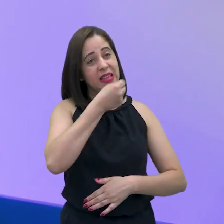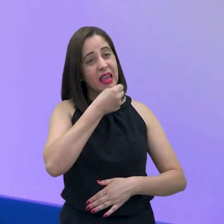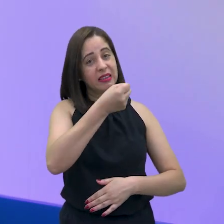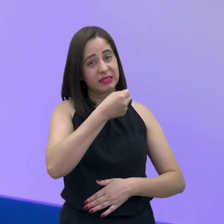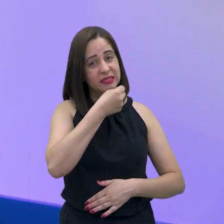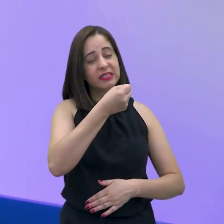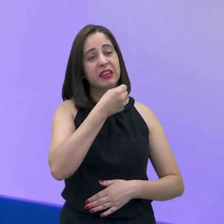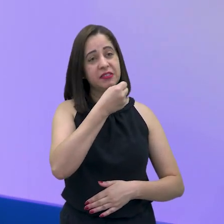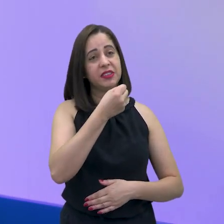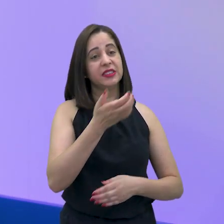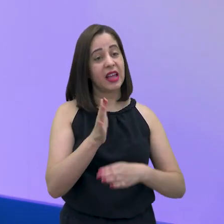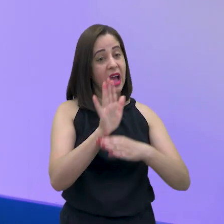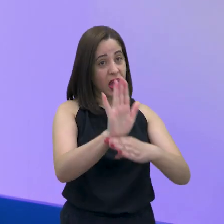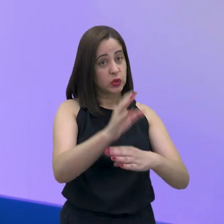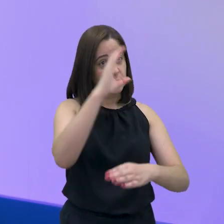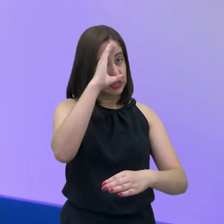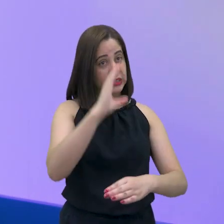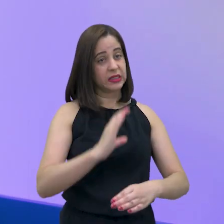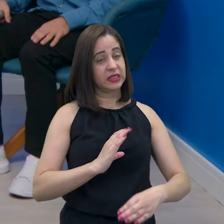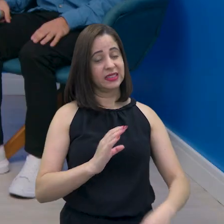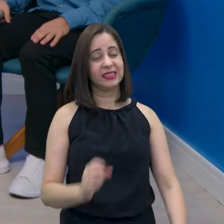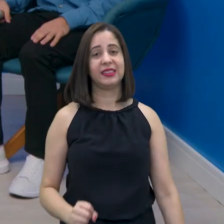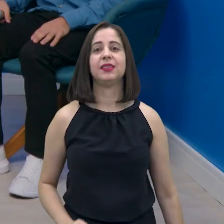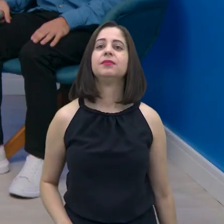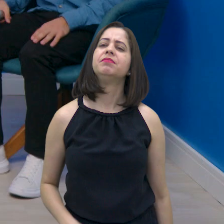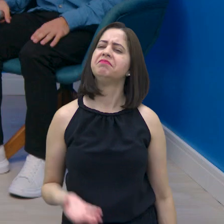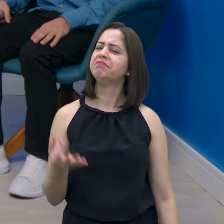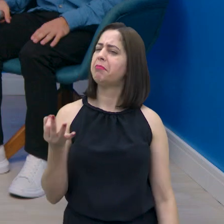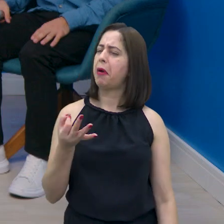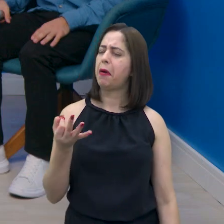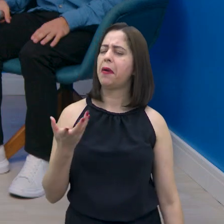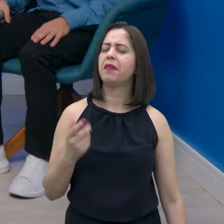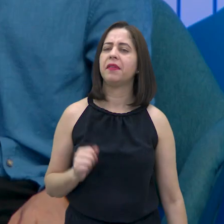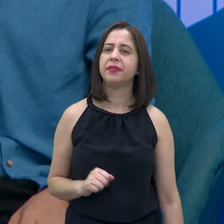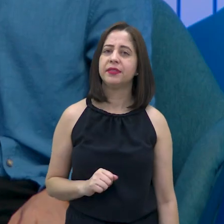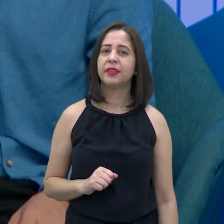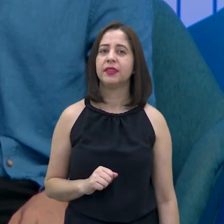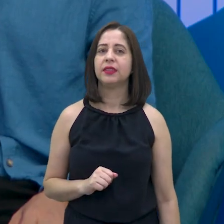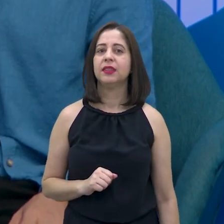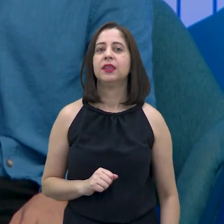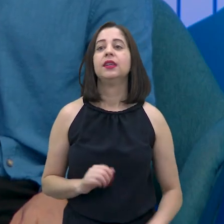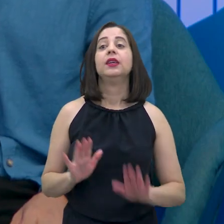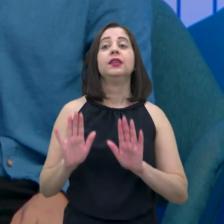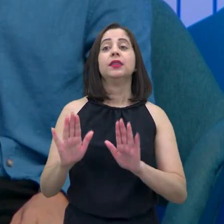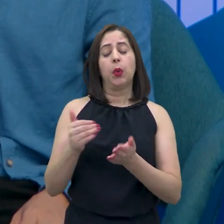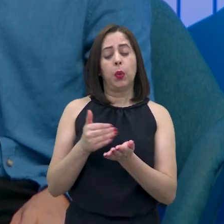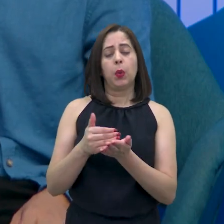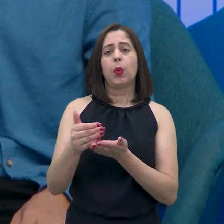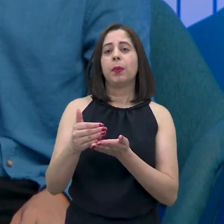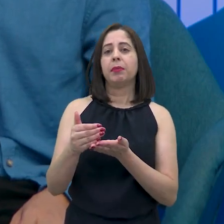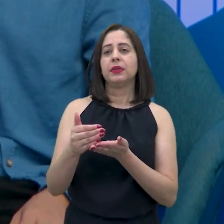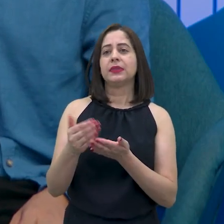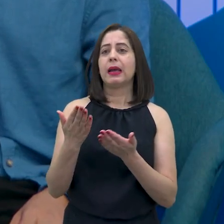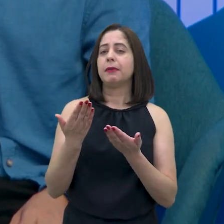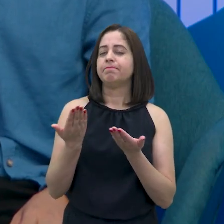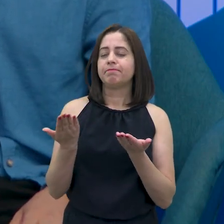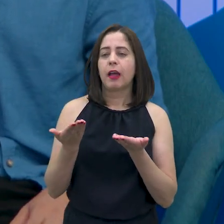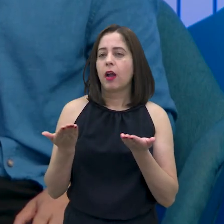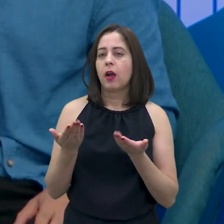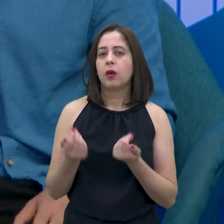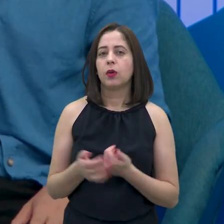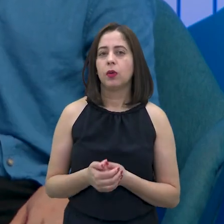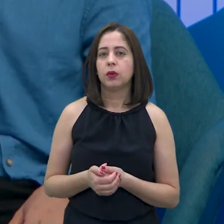contribui muito para a construção da cidadania. Perfeito. E, Limão, para a gente começar essa conversa,